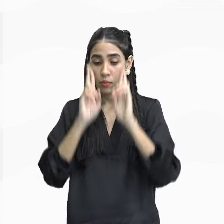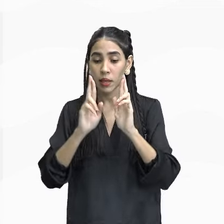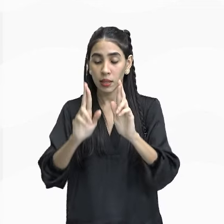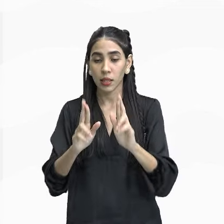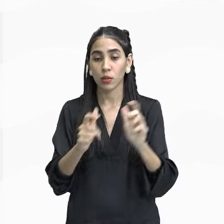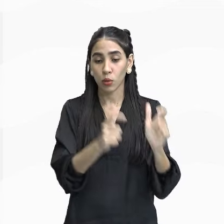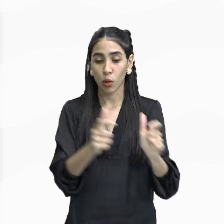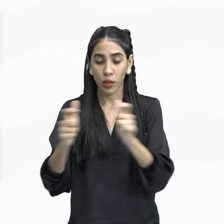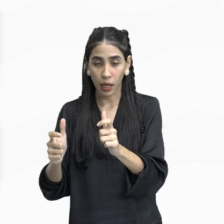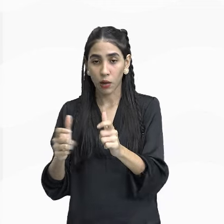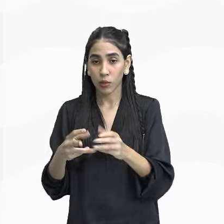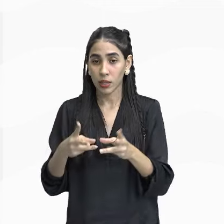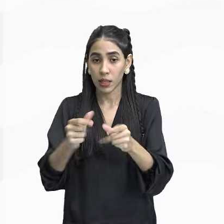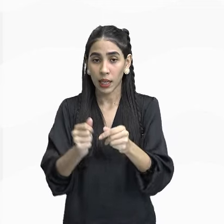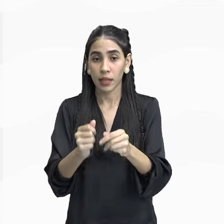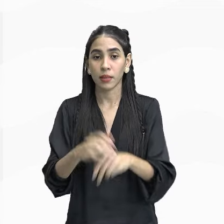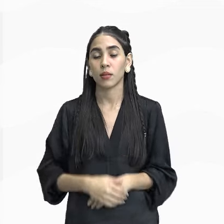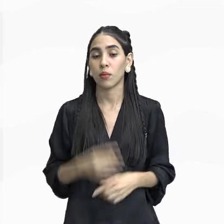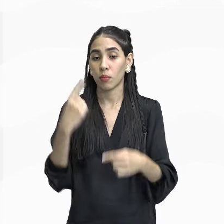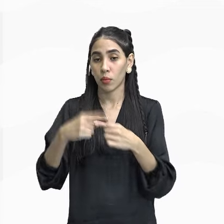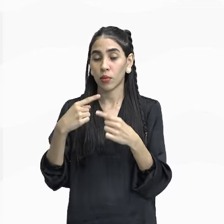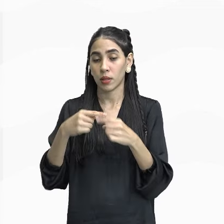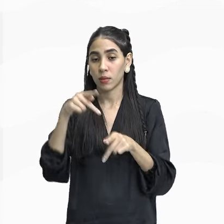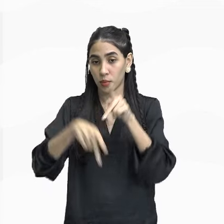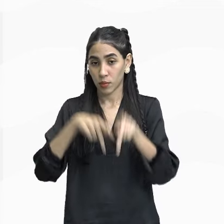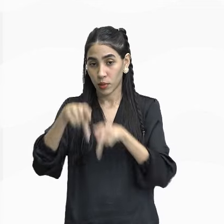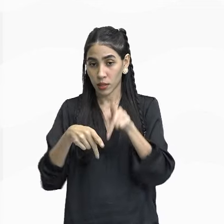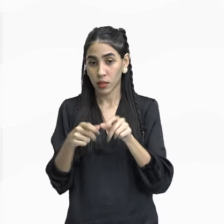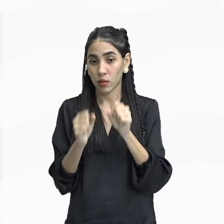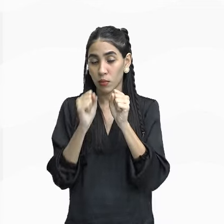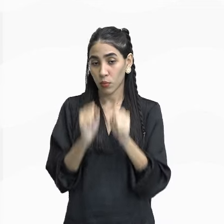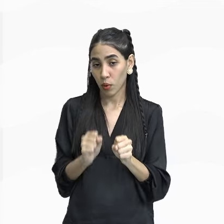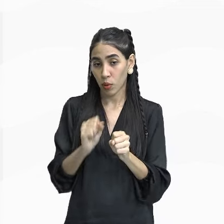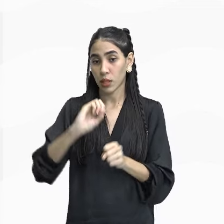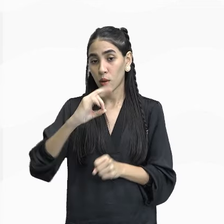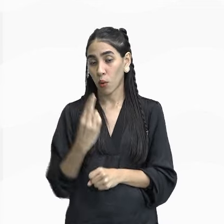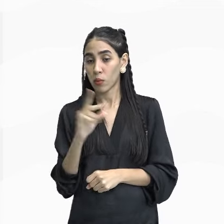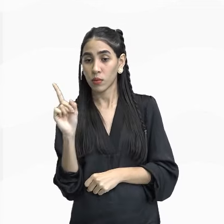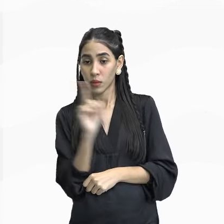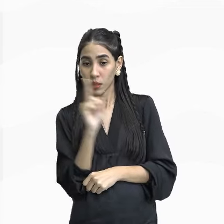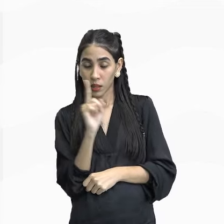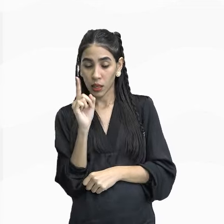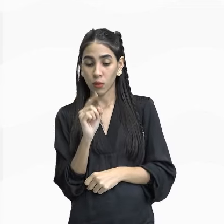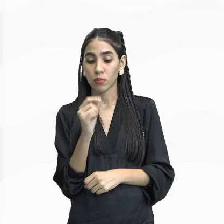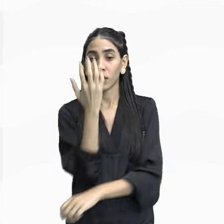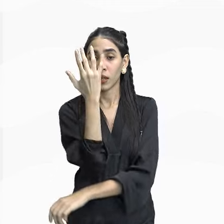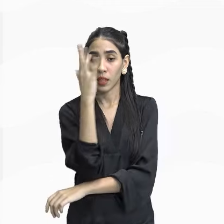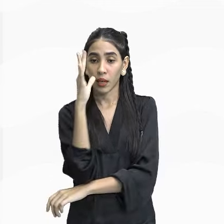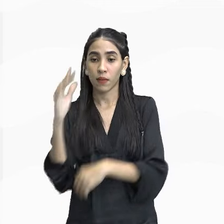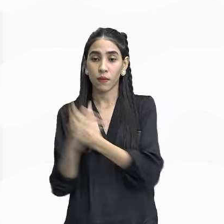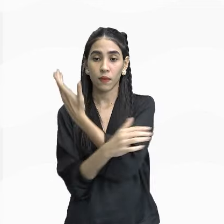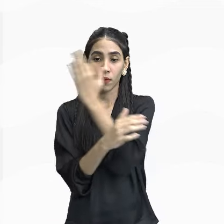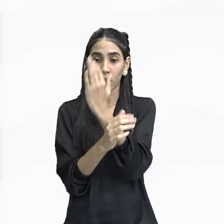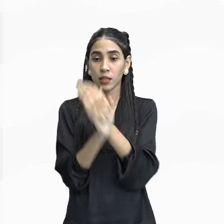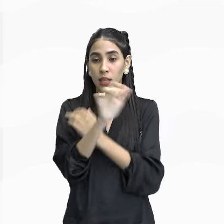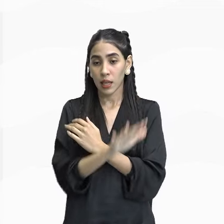suas terras, porque essas populações podem estar ou não nas florestas nacionais e